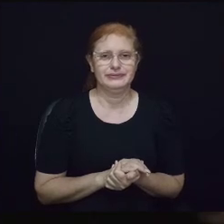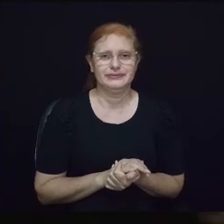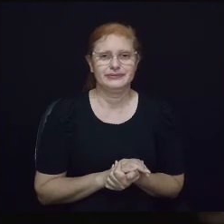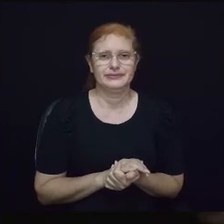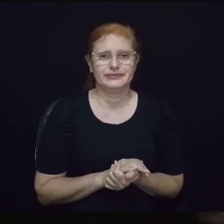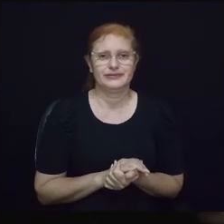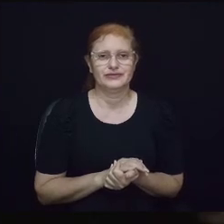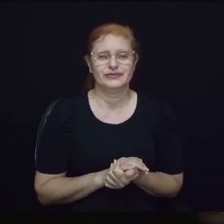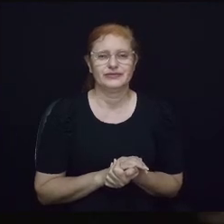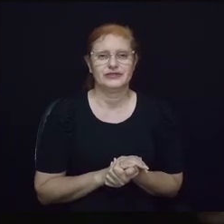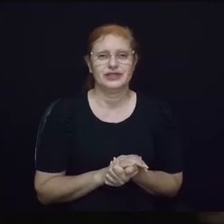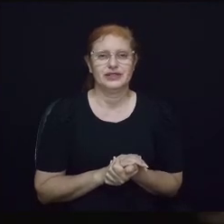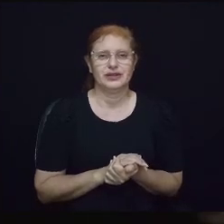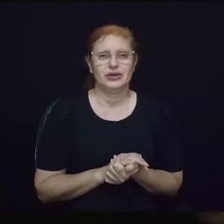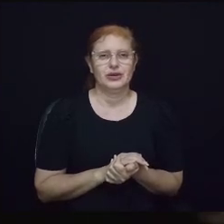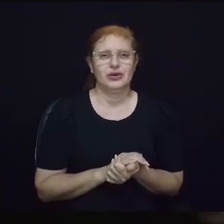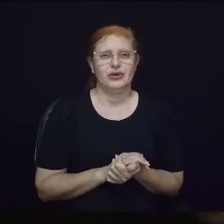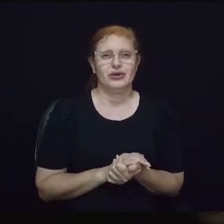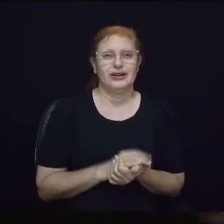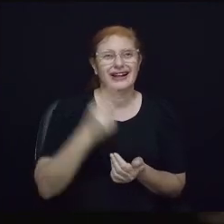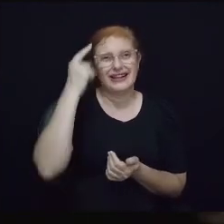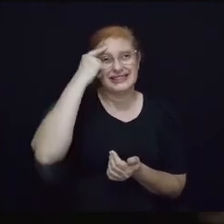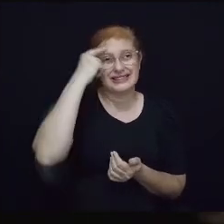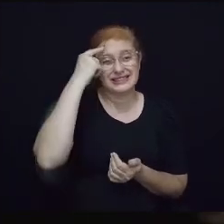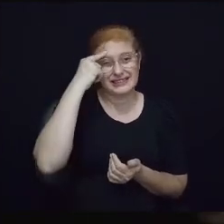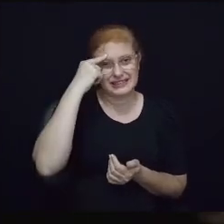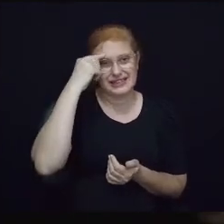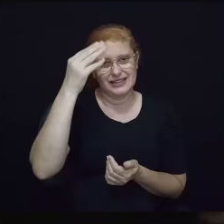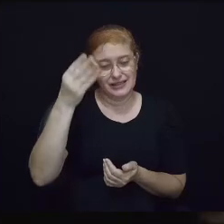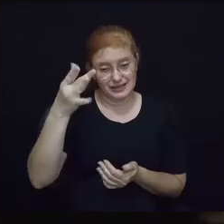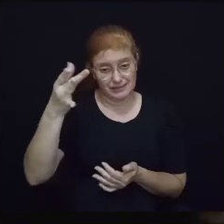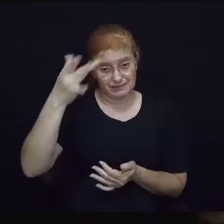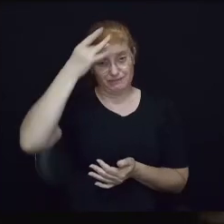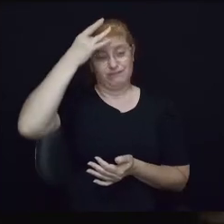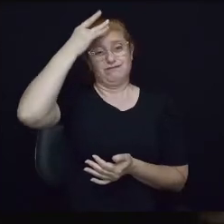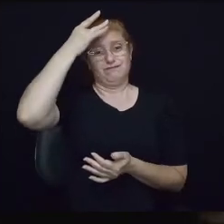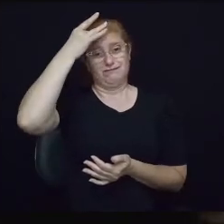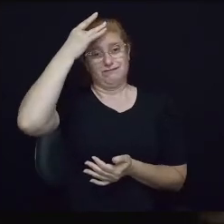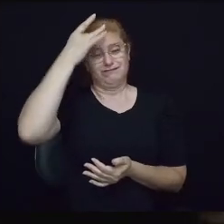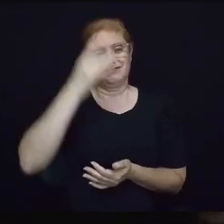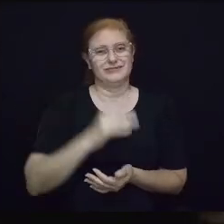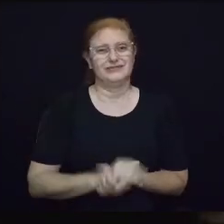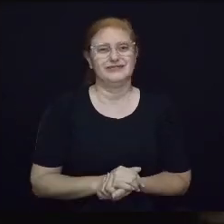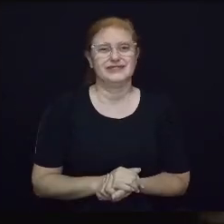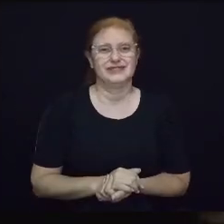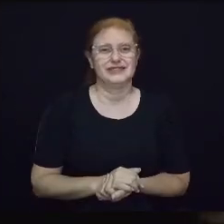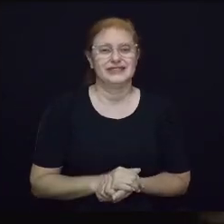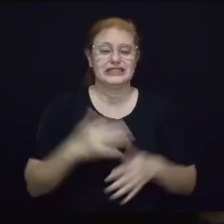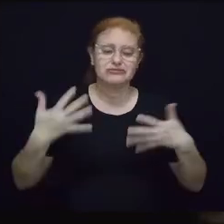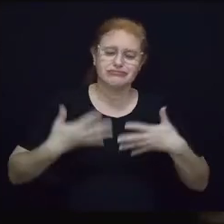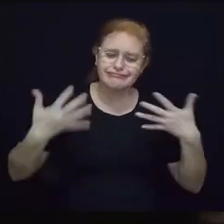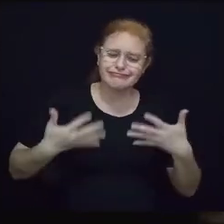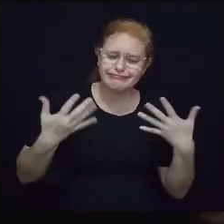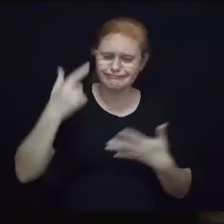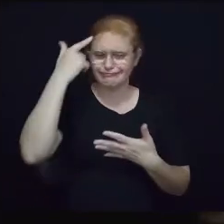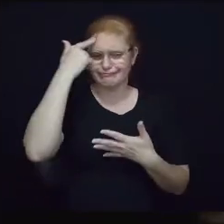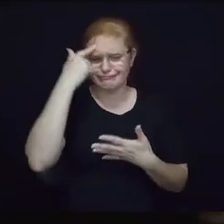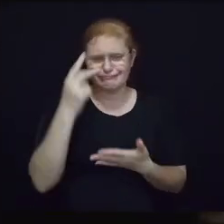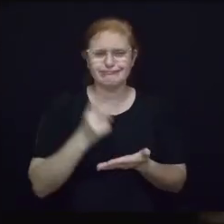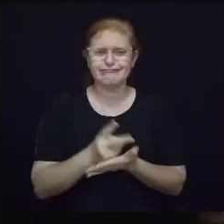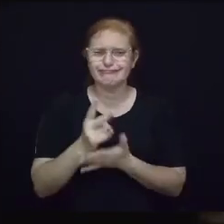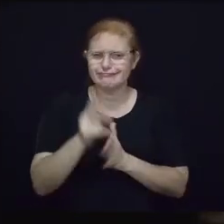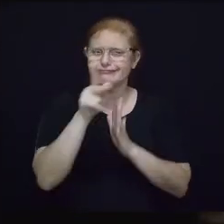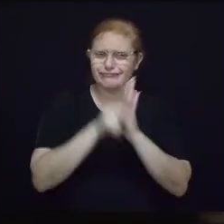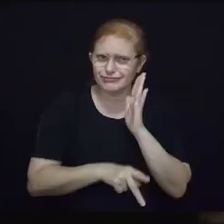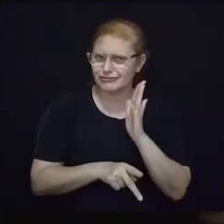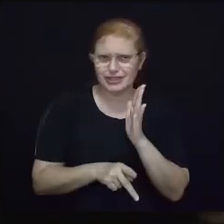O que ficar mais tempo, assim, fixado na minha cabeça, que vai me estimular a pensar em seguir adiante,